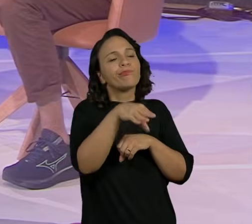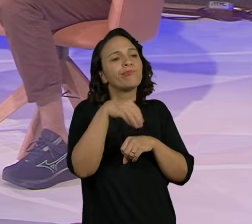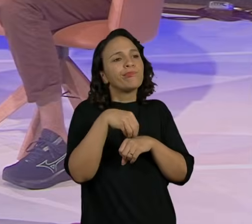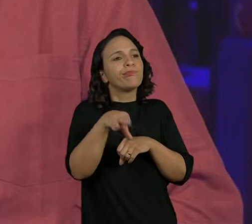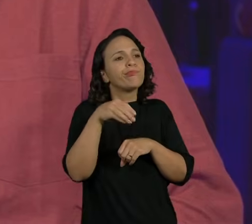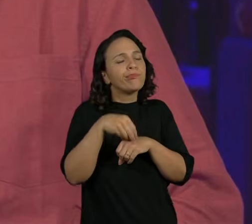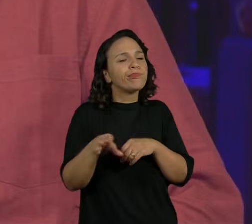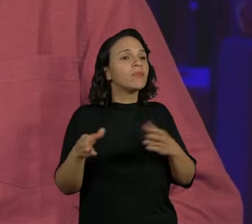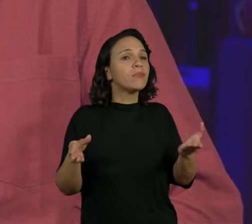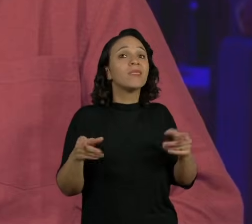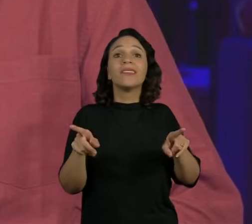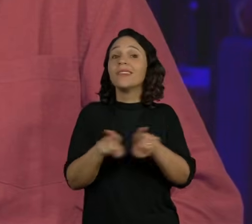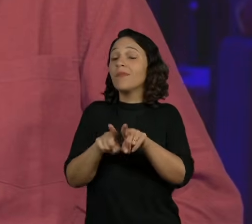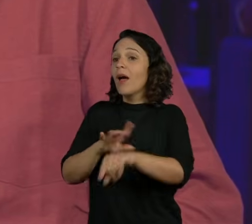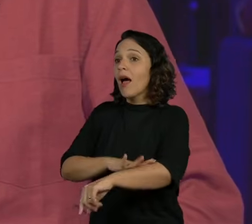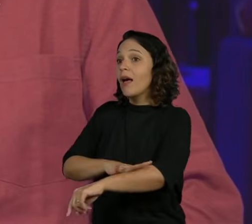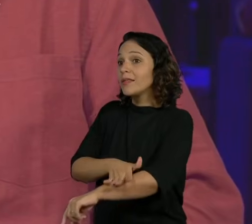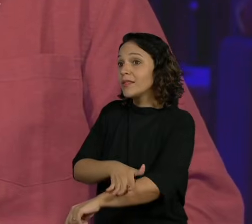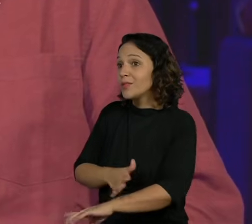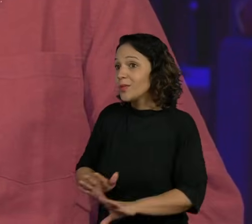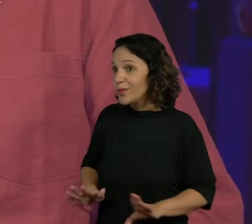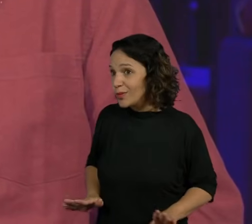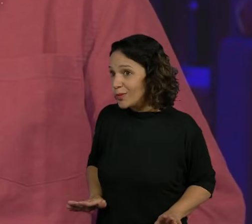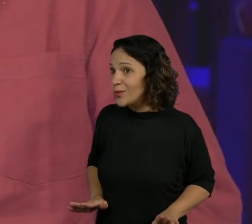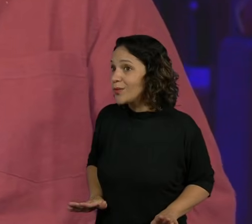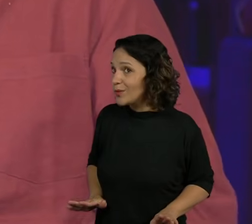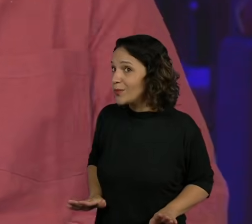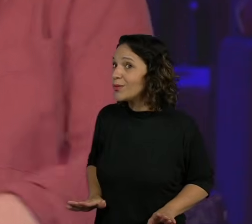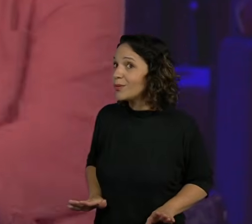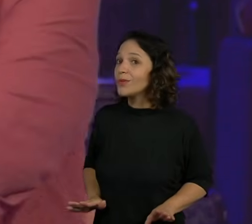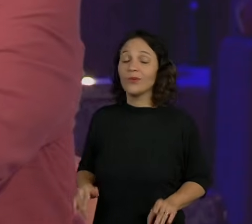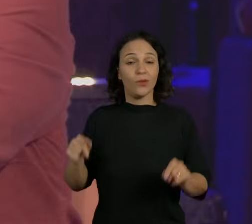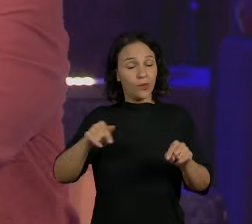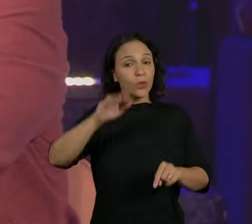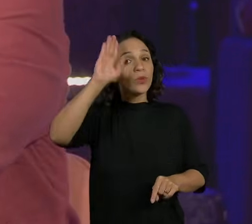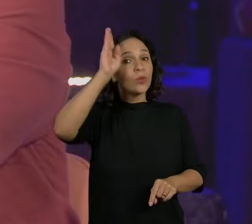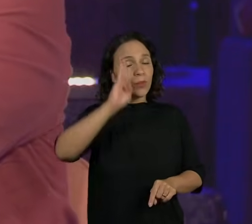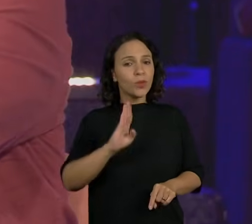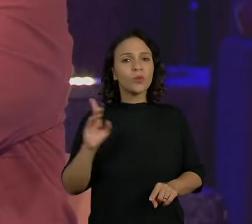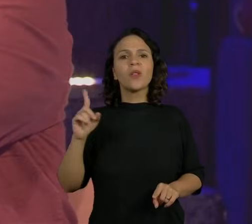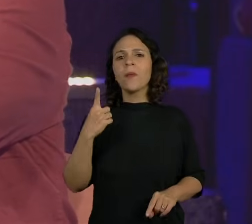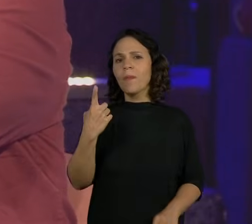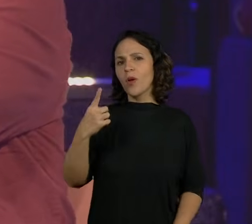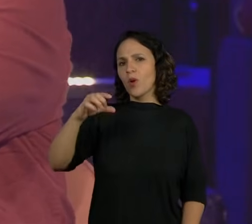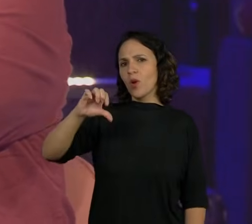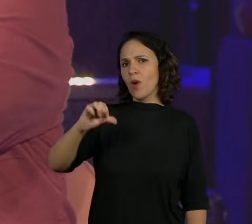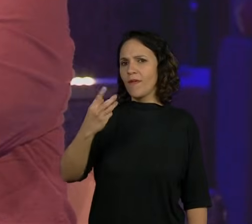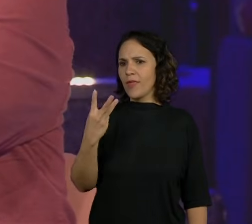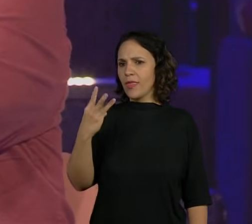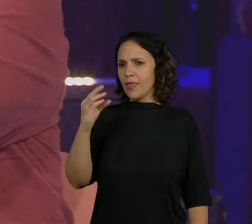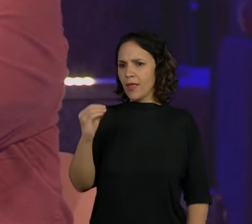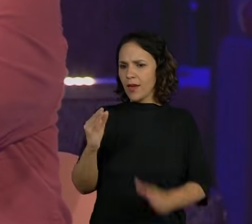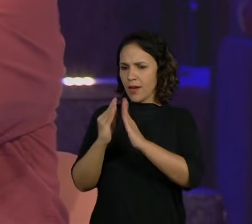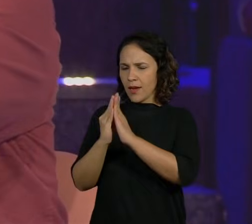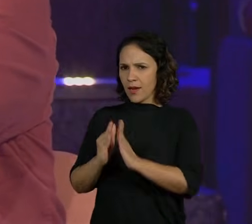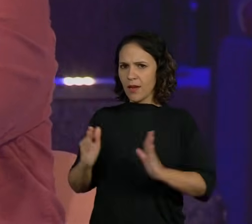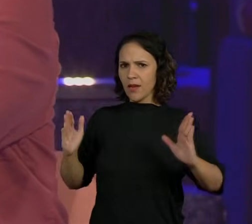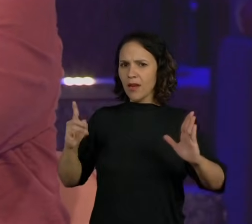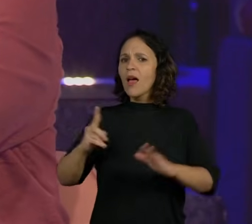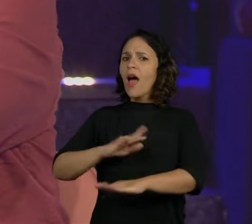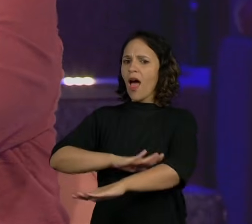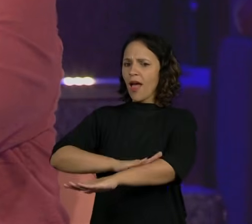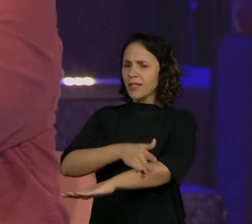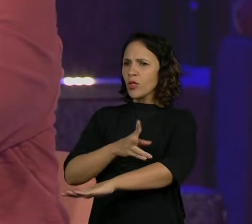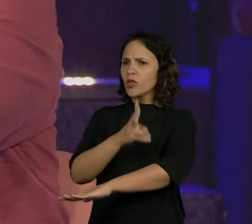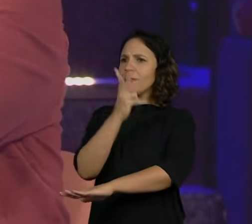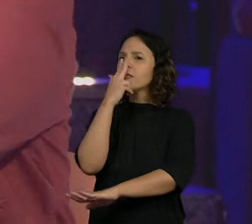E racismo, né? Nesse país. Esse país, a partir de 1930, ele vai continuar racista fingindo que